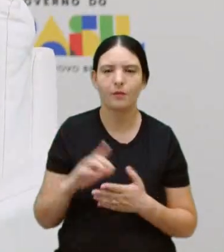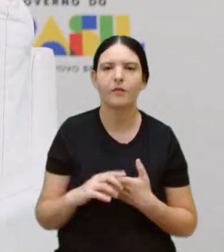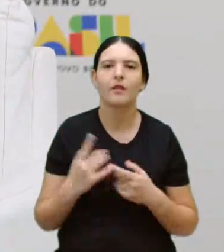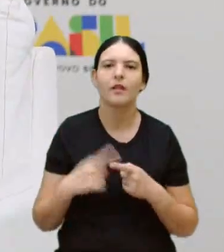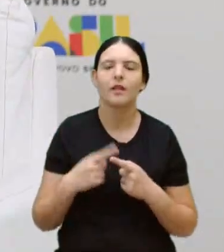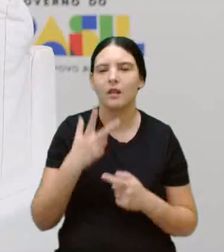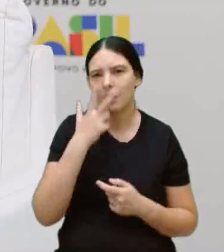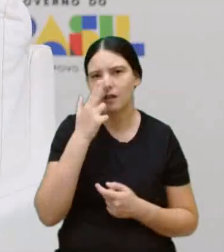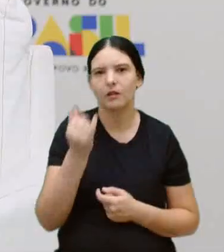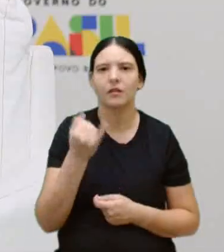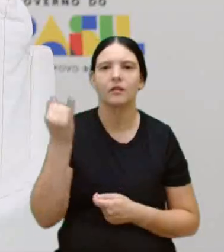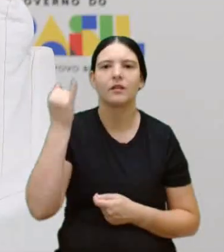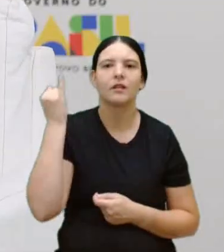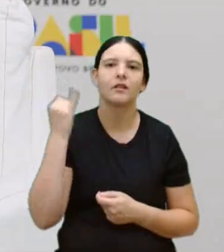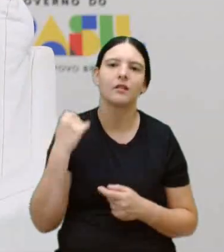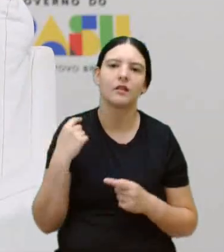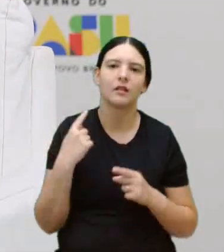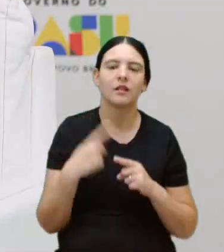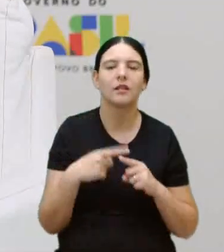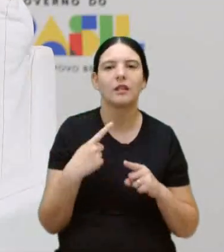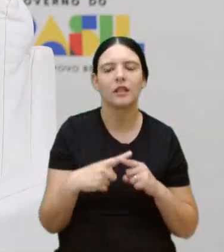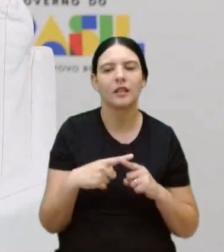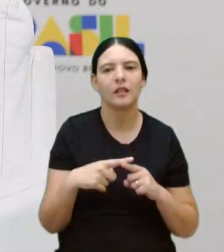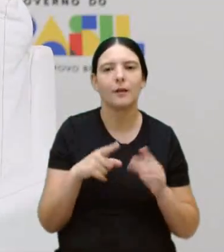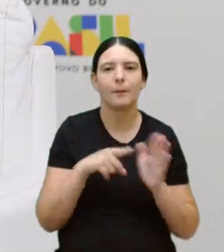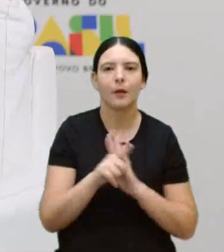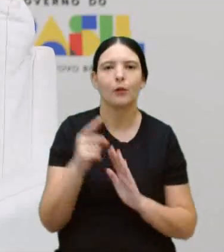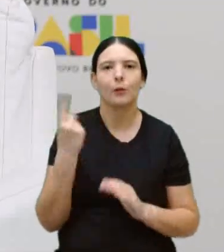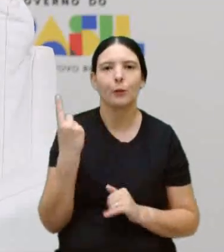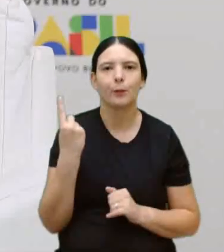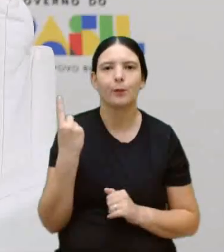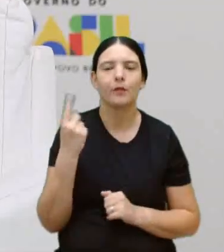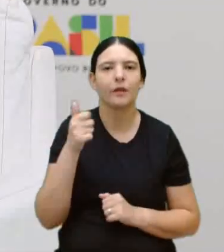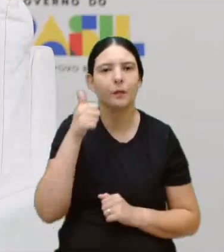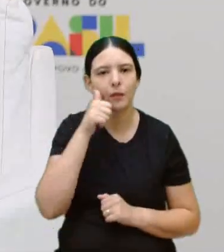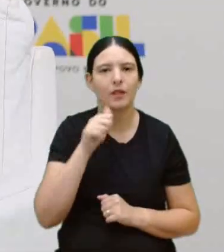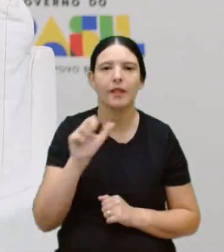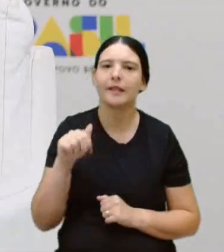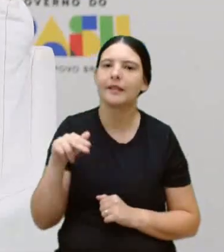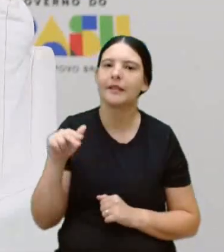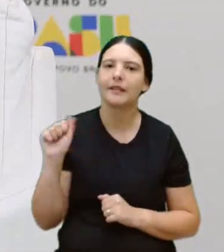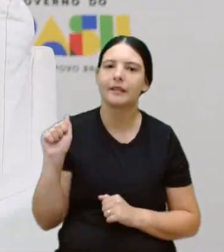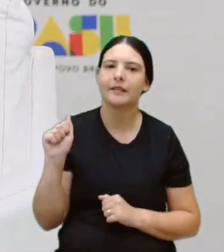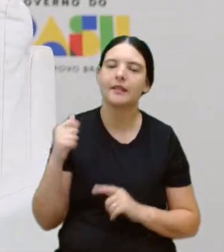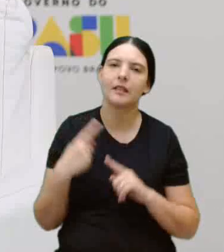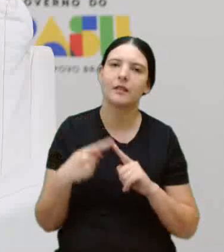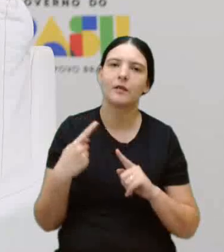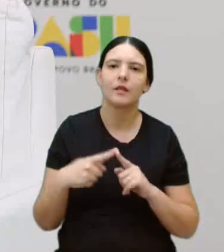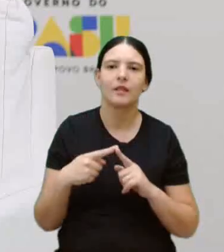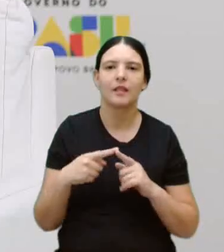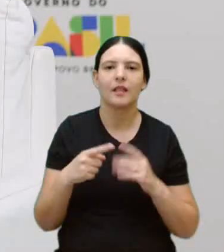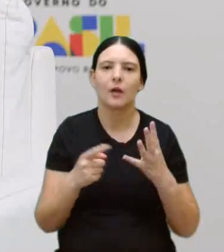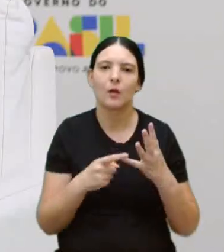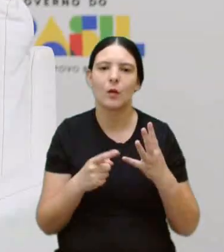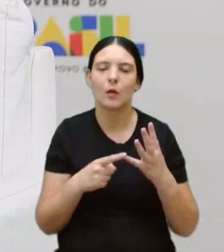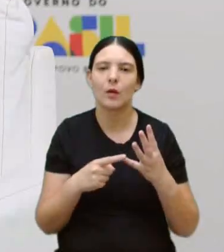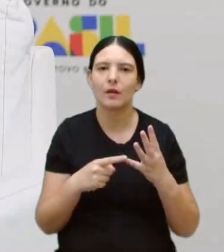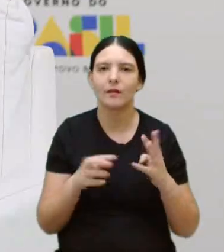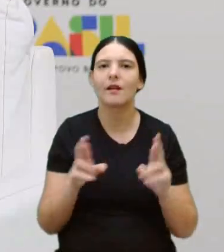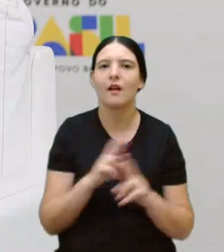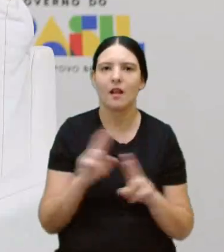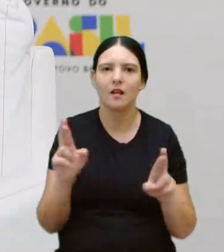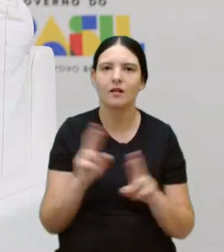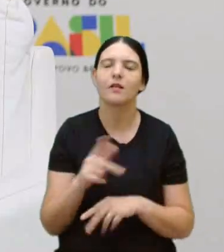já pensando. A primeira questão da Ana tem muito a ver com a última questão, tem relação com isso, né?